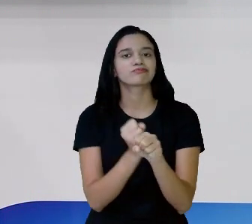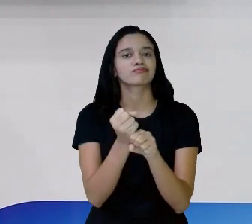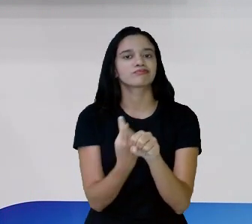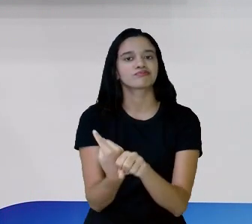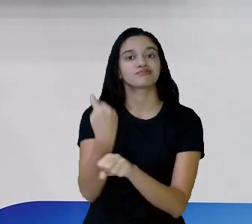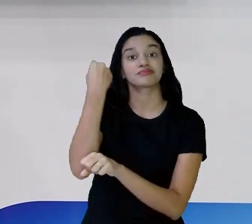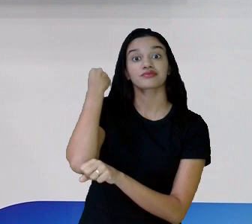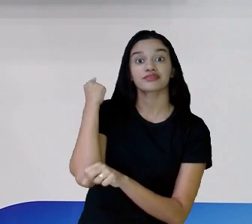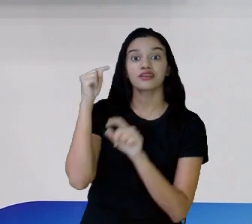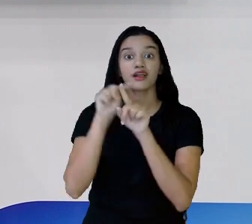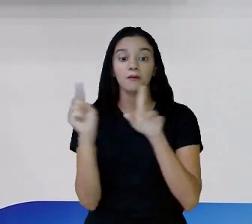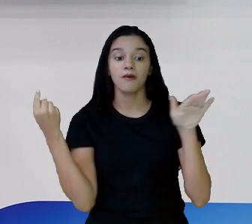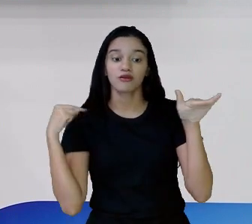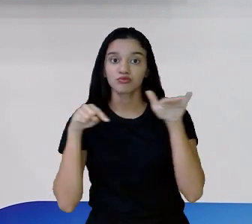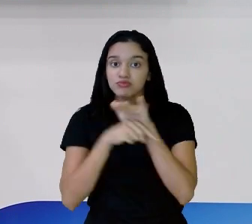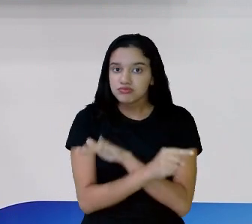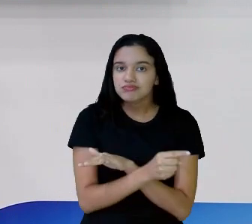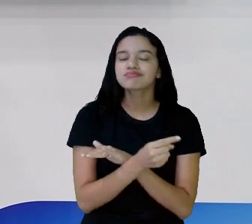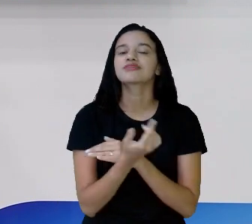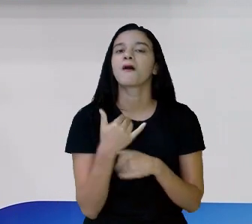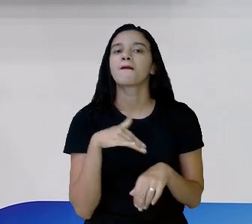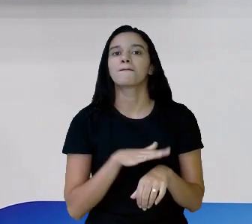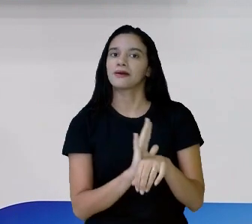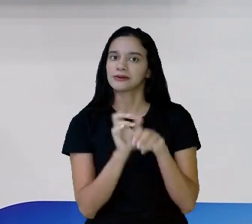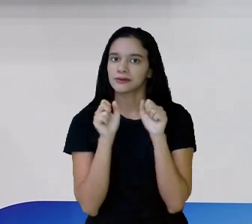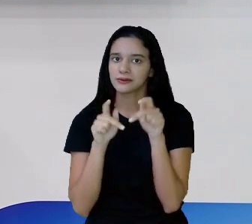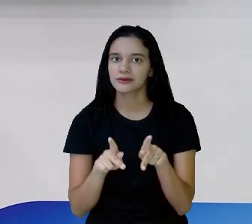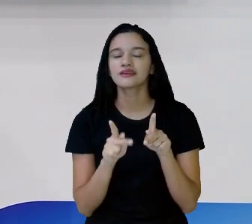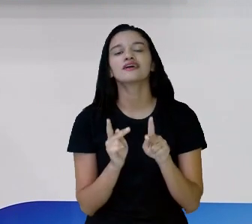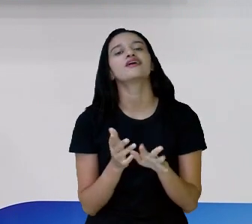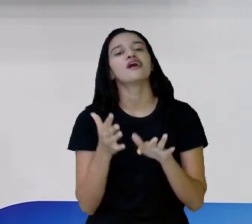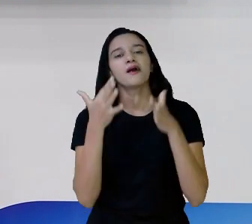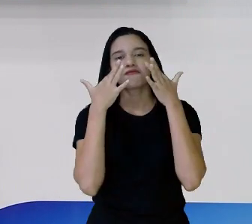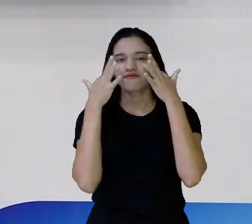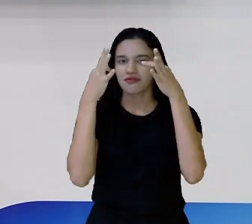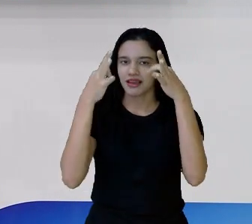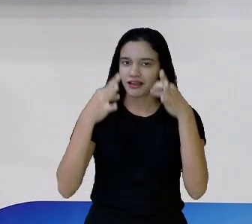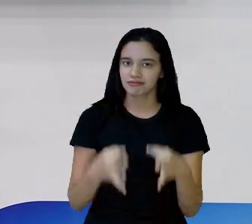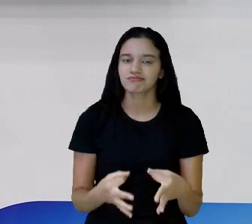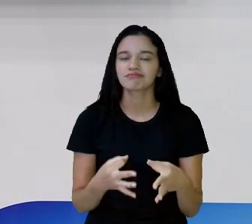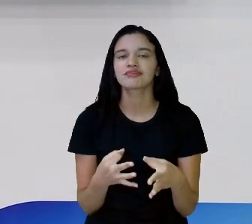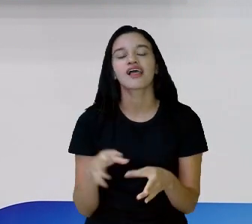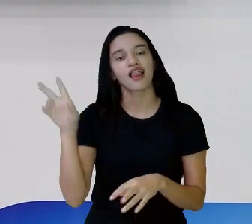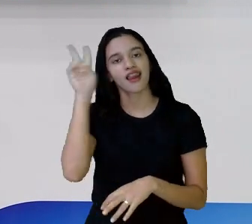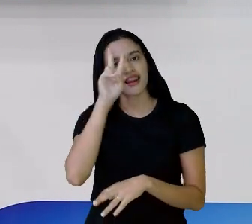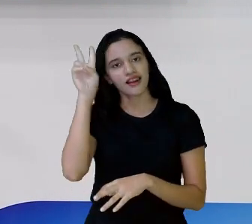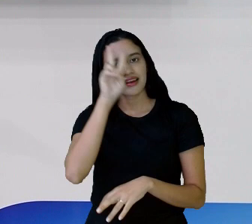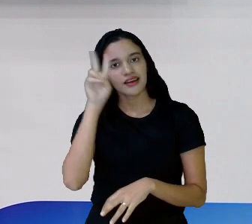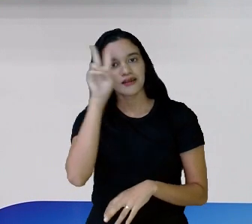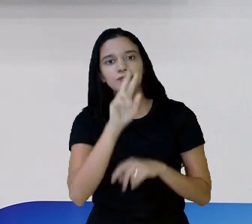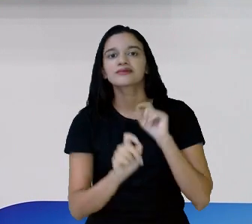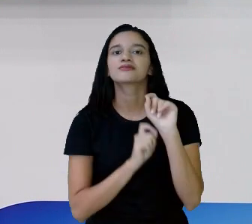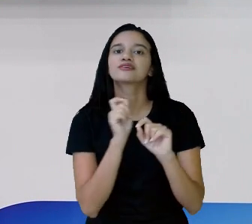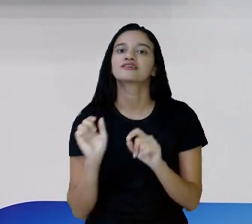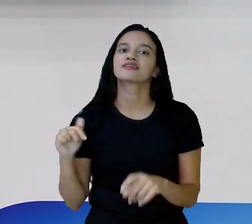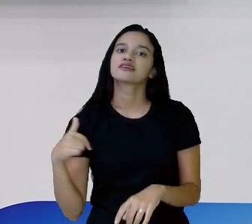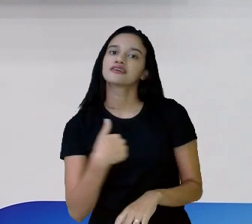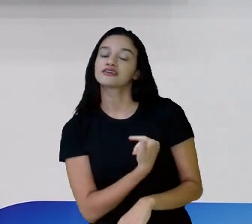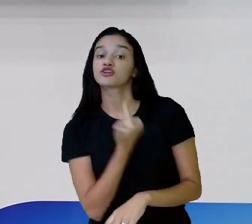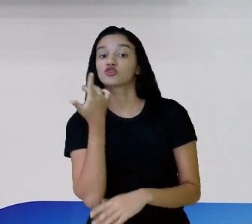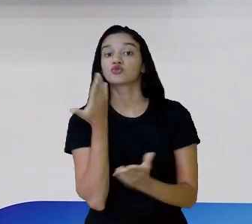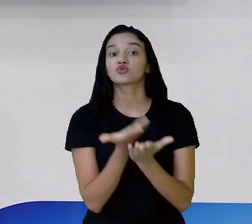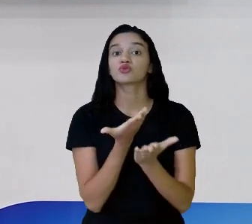só que vai se aprofundar um pouquinho mais, tá? Então, fica aí atento, lembrando que nós